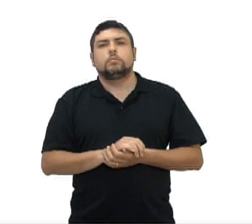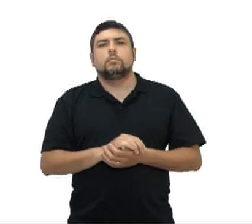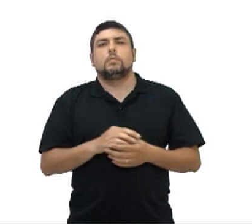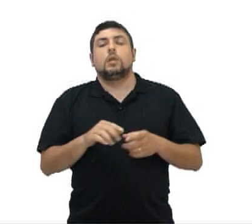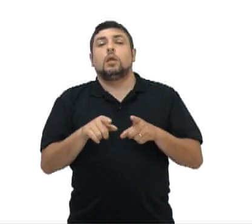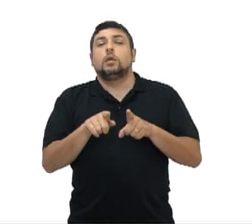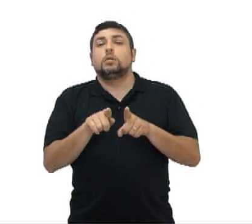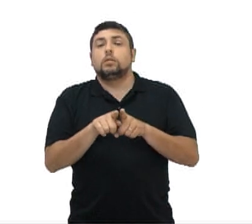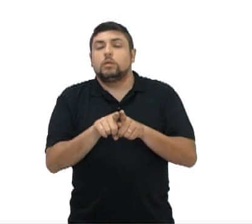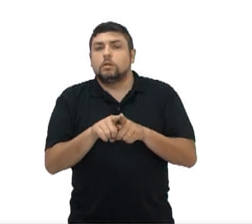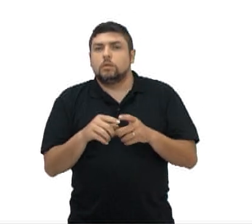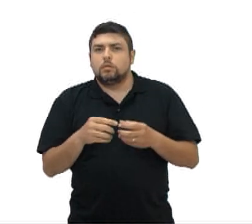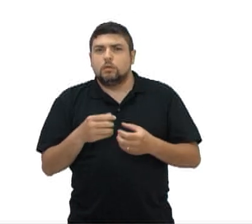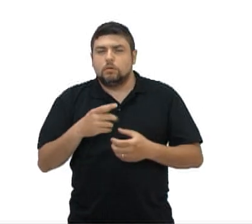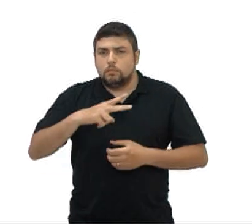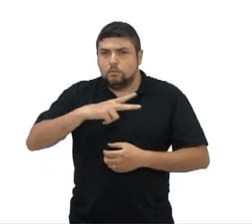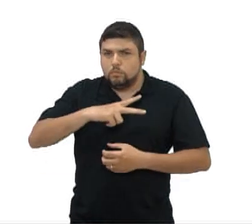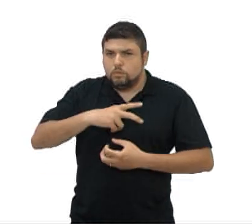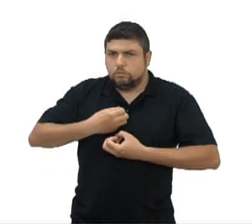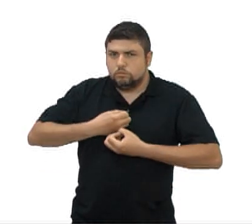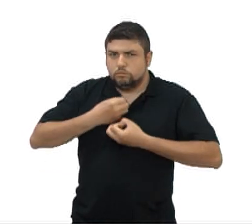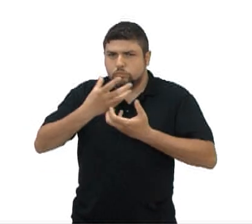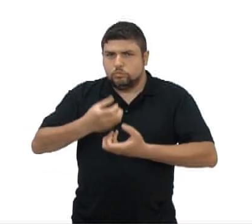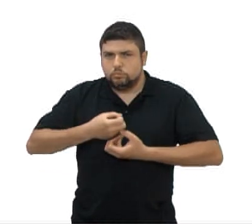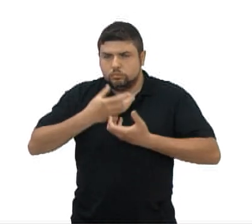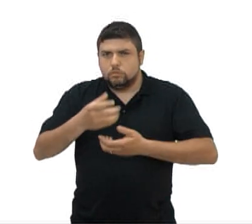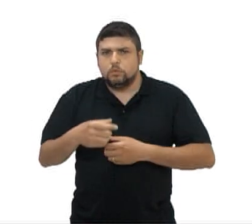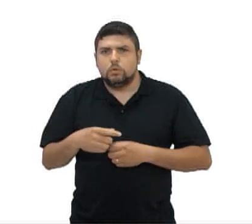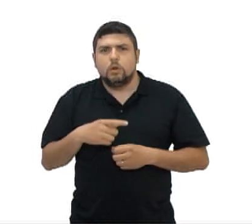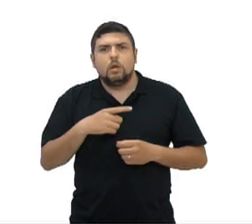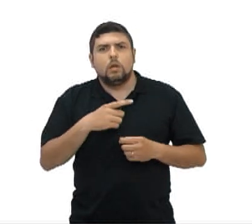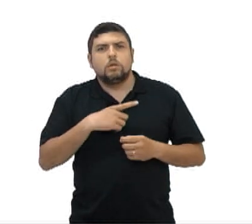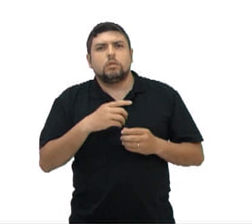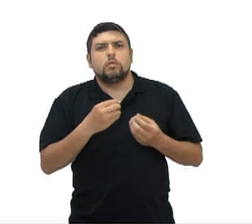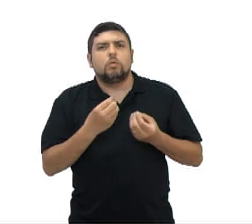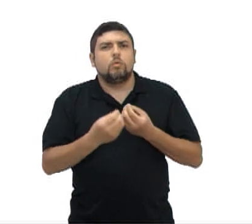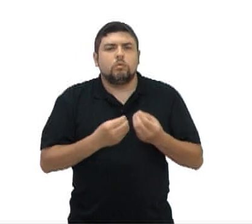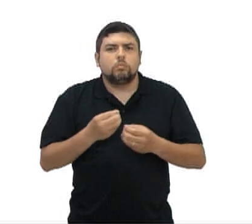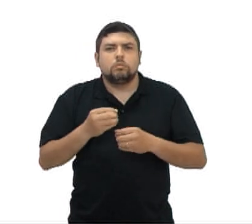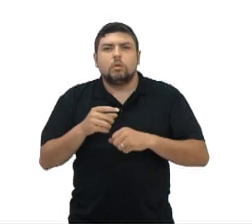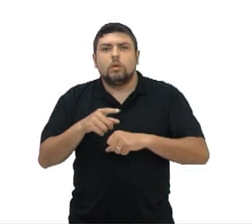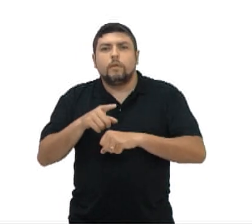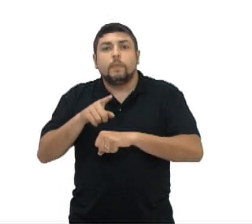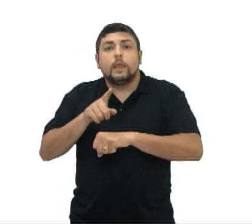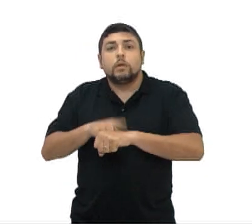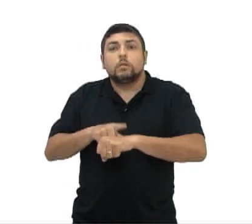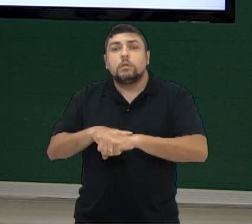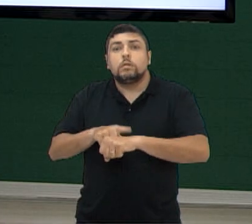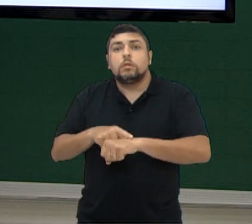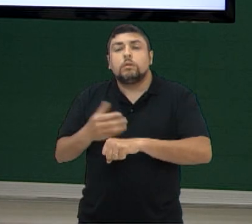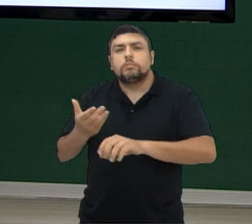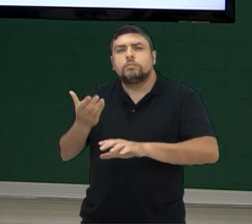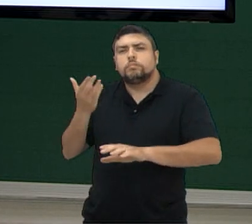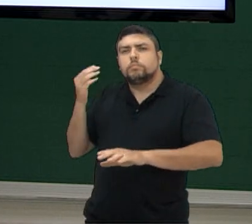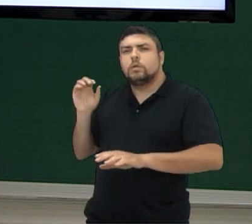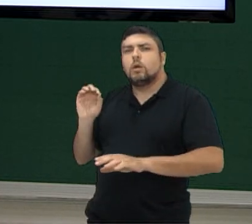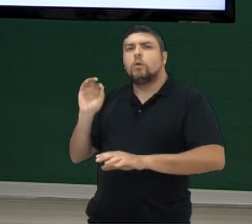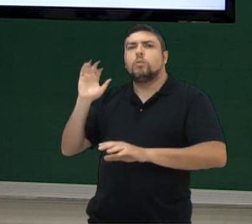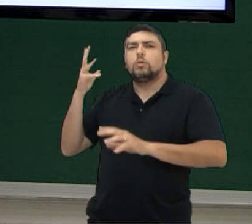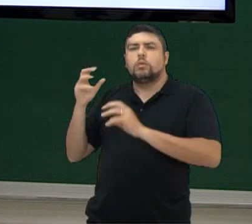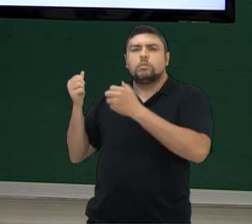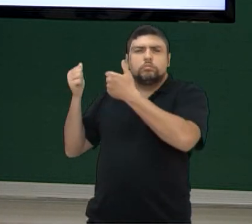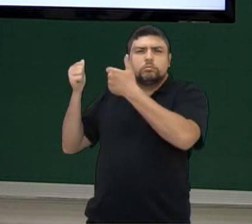Geralmente, nos relatos pessoais, há uma descrição do tempo em que os fatos estão acontecendo ou